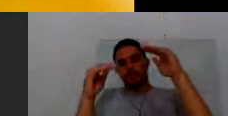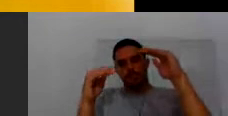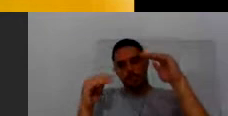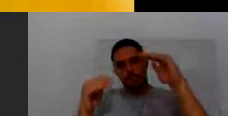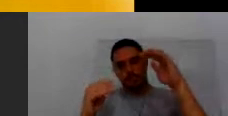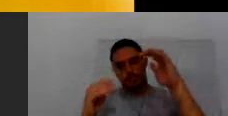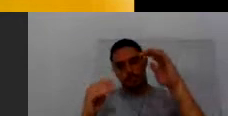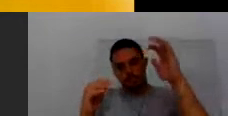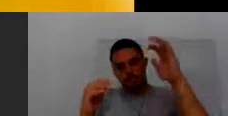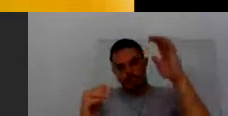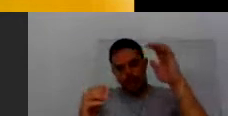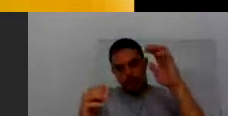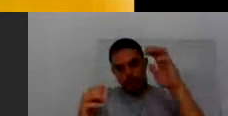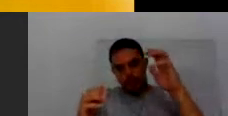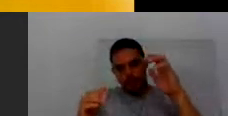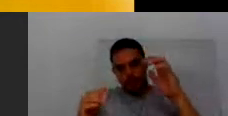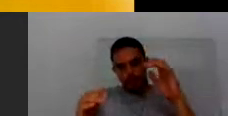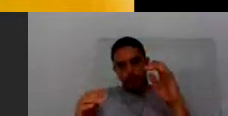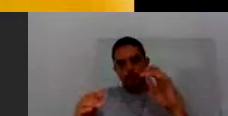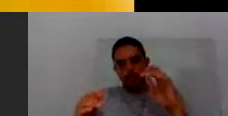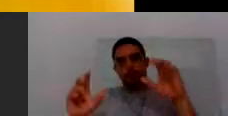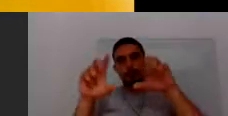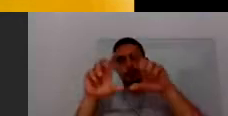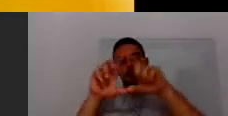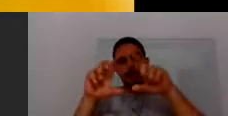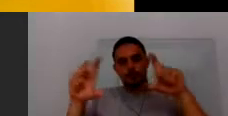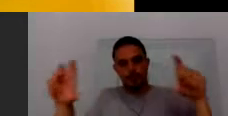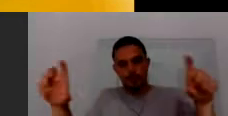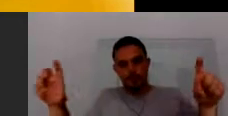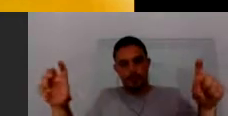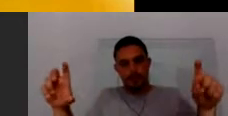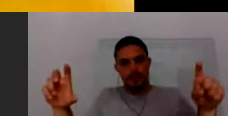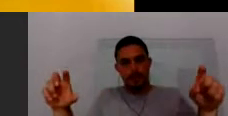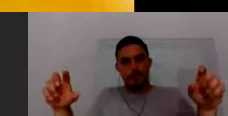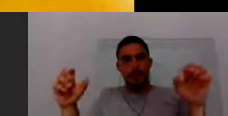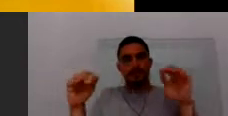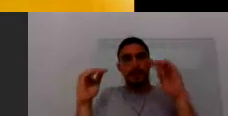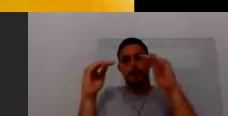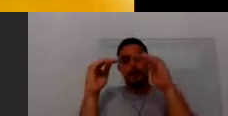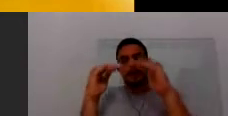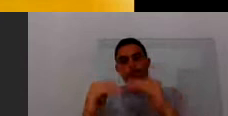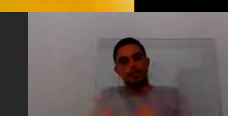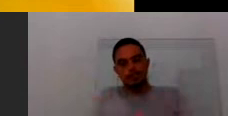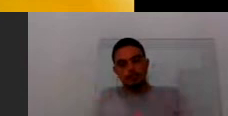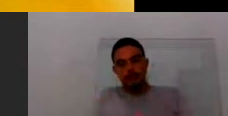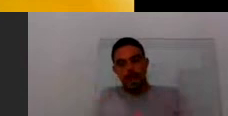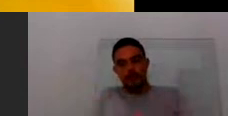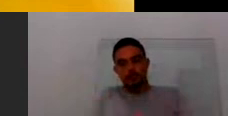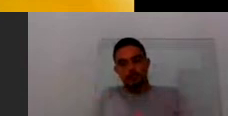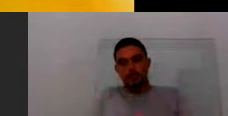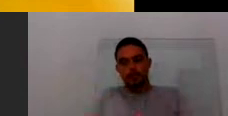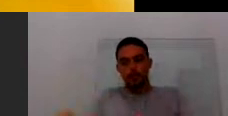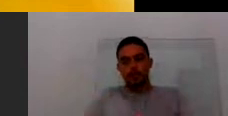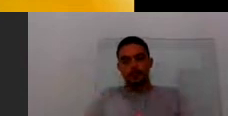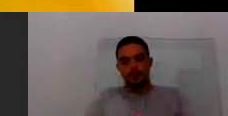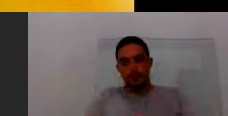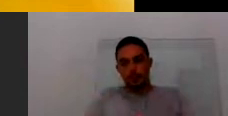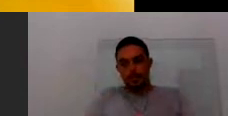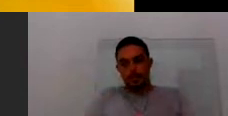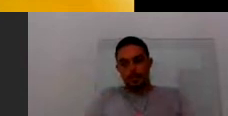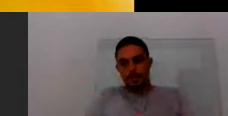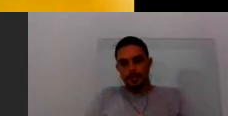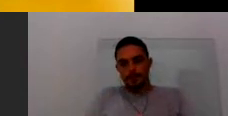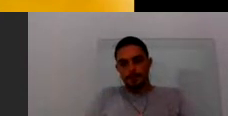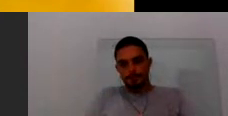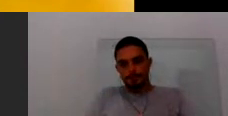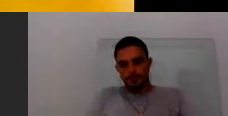gente tem um solo seco, está acontecendo a precipitação, essa água ela vai infiltrando, as camadas superficiais vão ficar molhadas, mas se a gente não tem água na